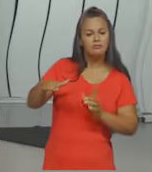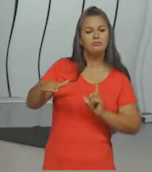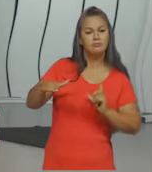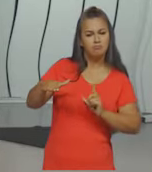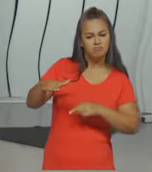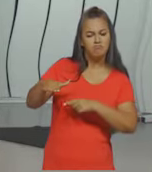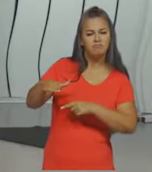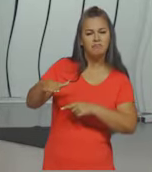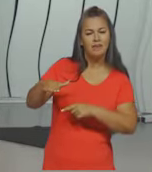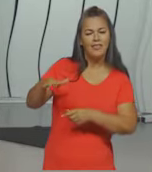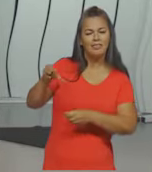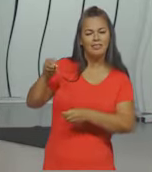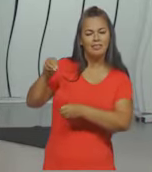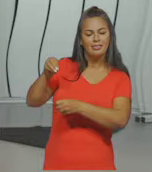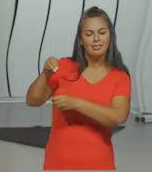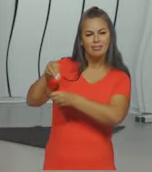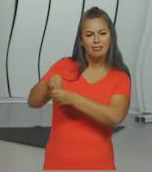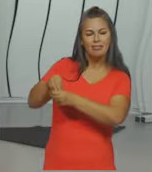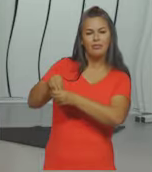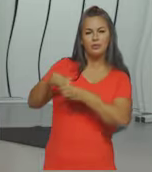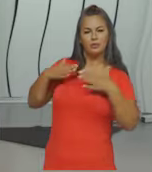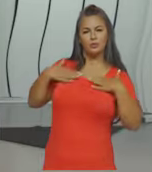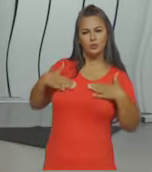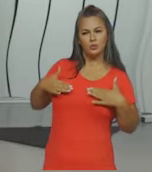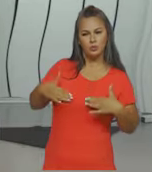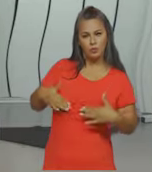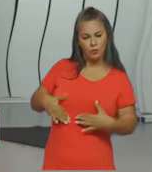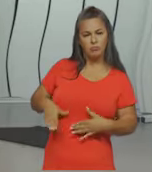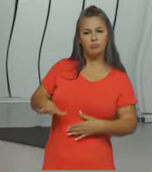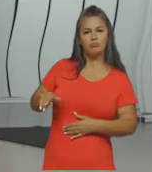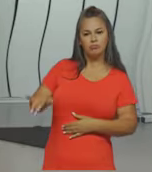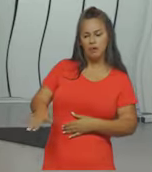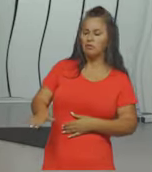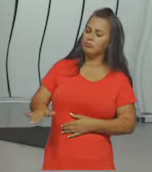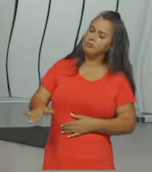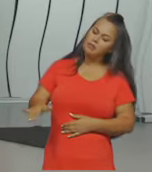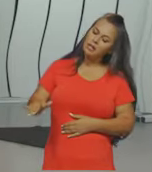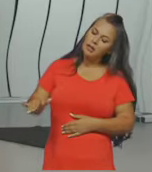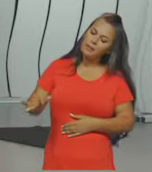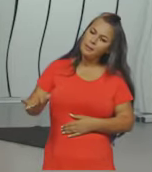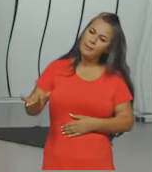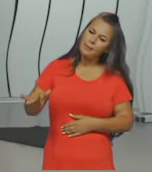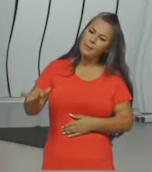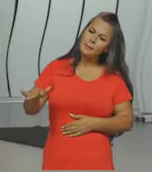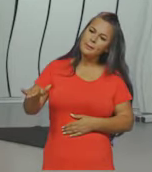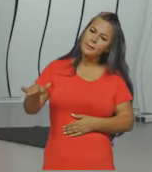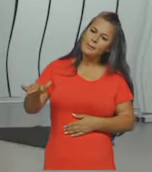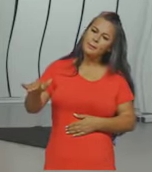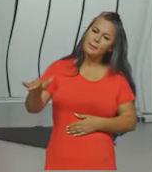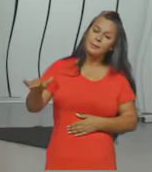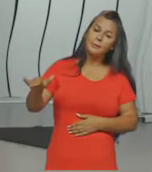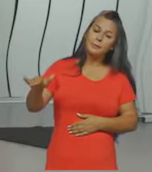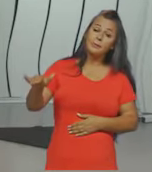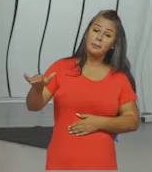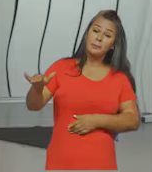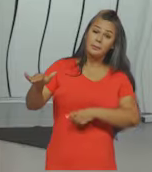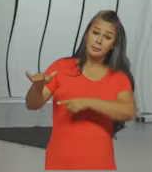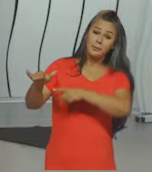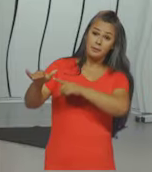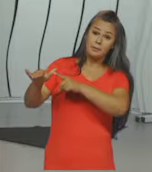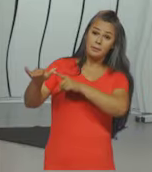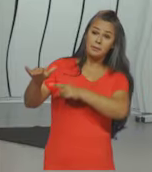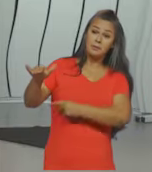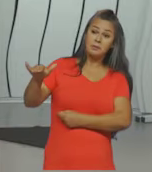produzindo ali as ovogônias, que são células mãe que vão sofrer algumas divisões e vão